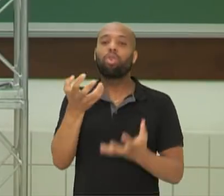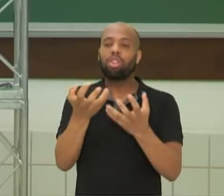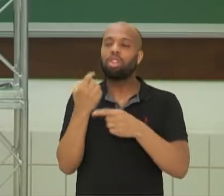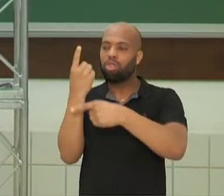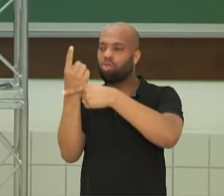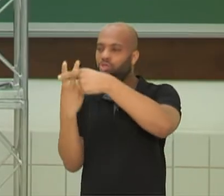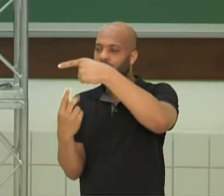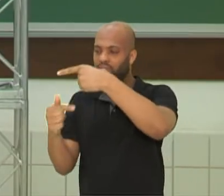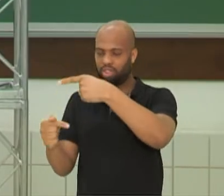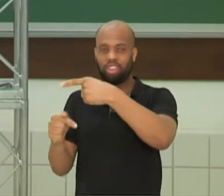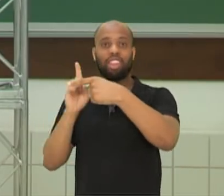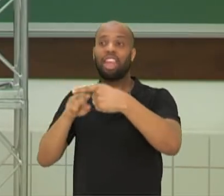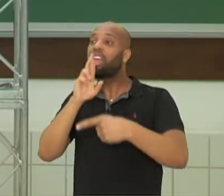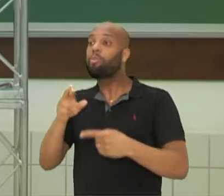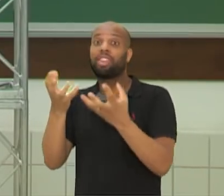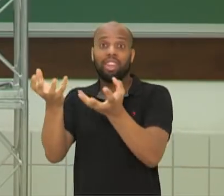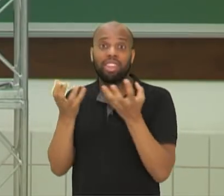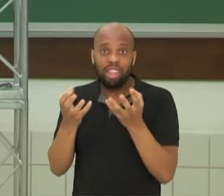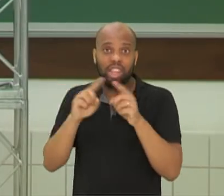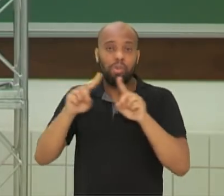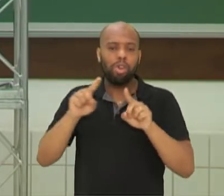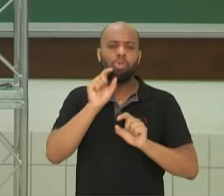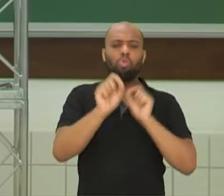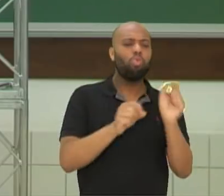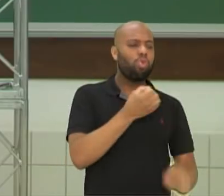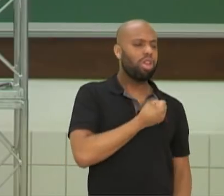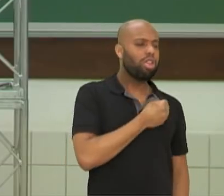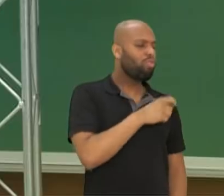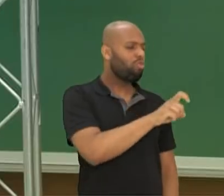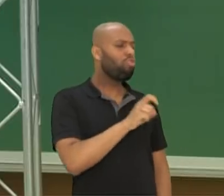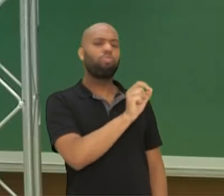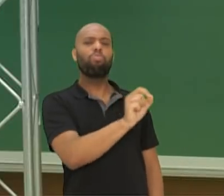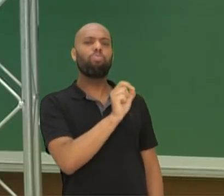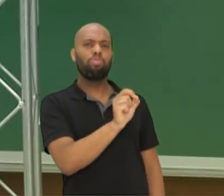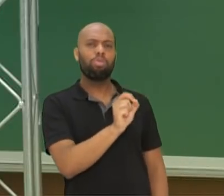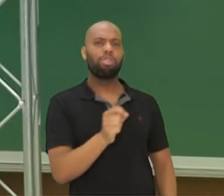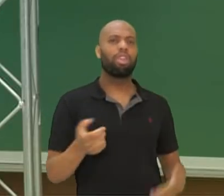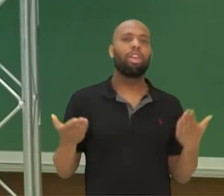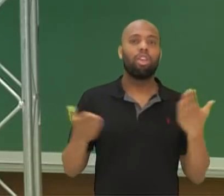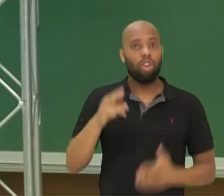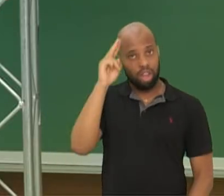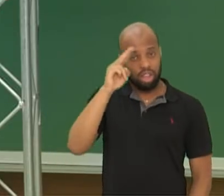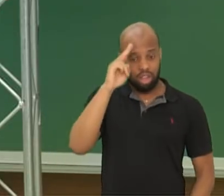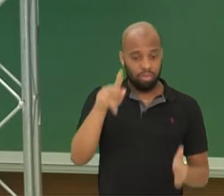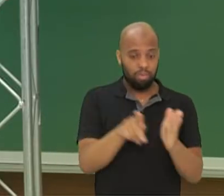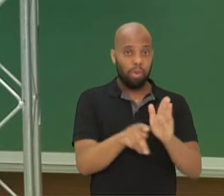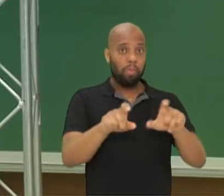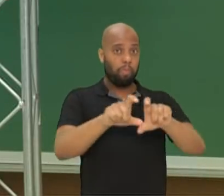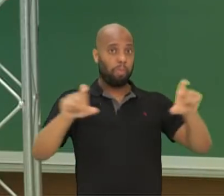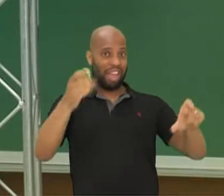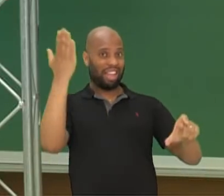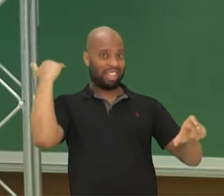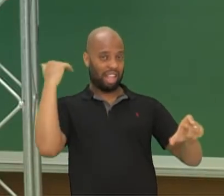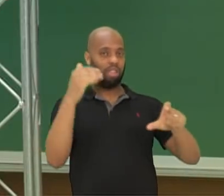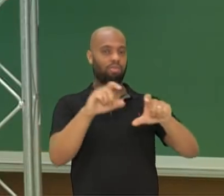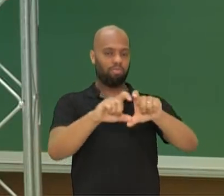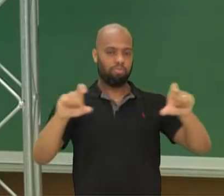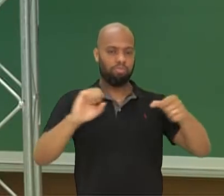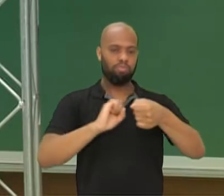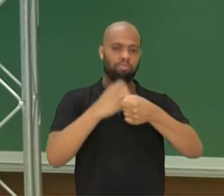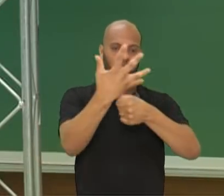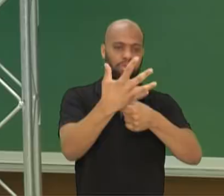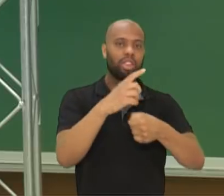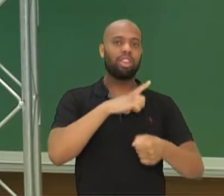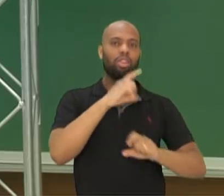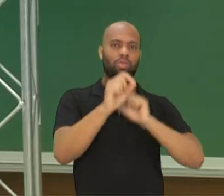sobre 27, 1/27avos. Professor, como que faz isso? Opa, vamos lembrar das equações exponenciais. Eu